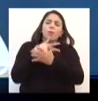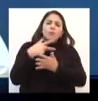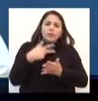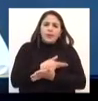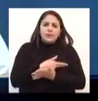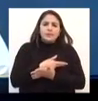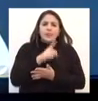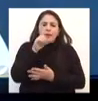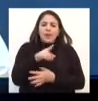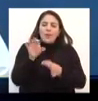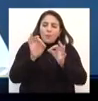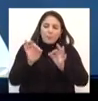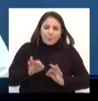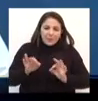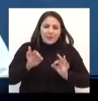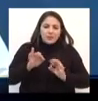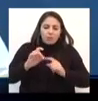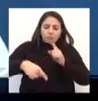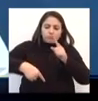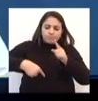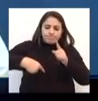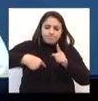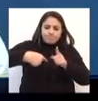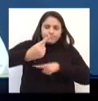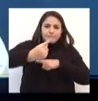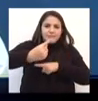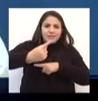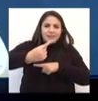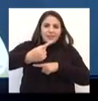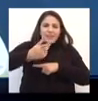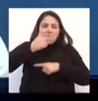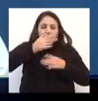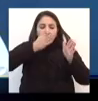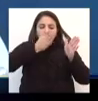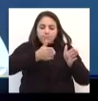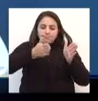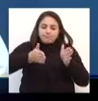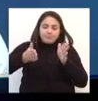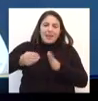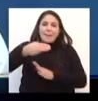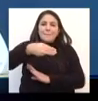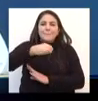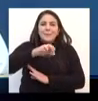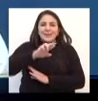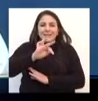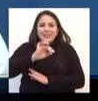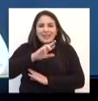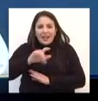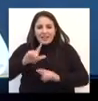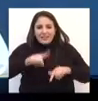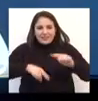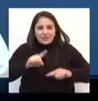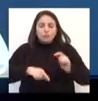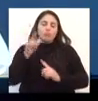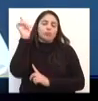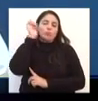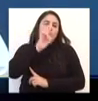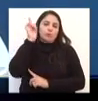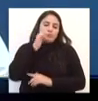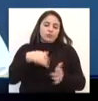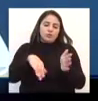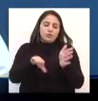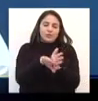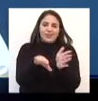plano que ultrapassa, transcende essa ordem material, que nós vamos realmente